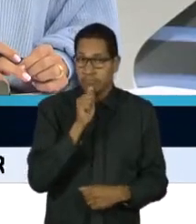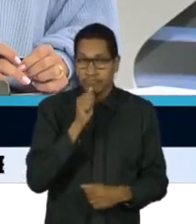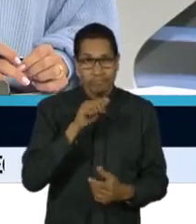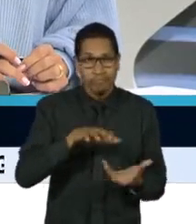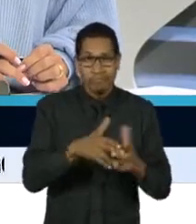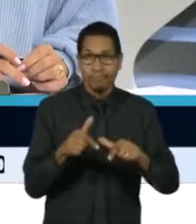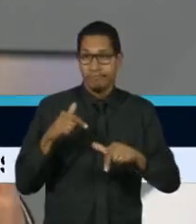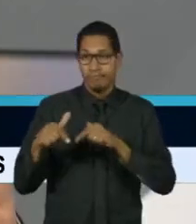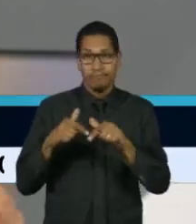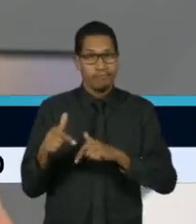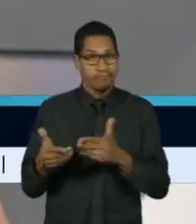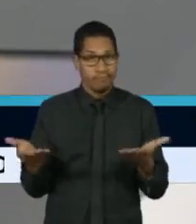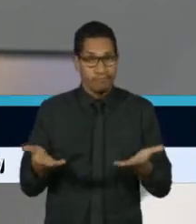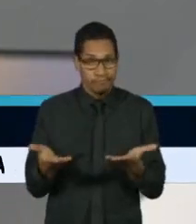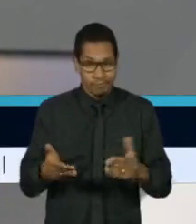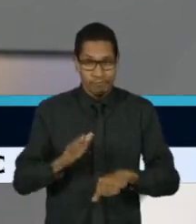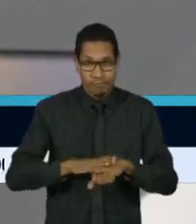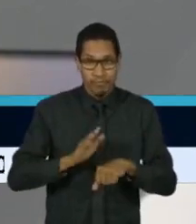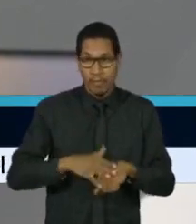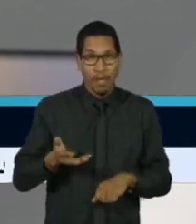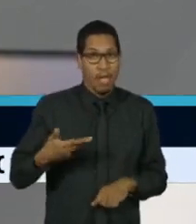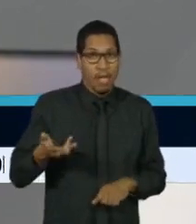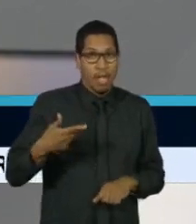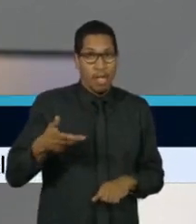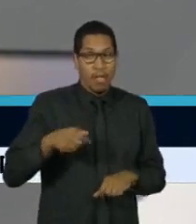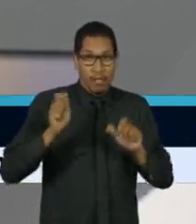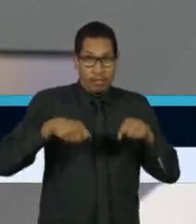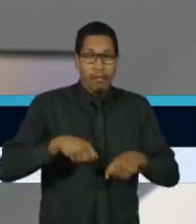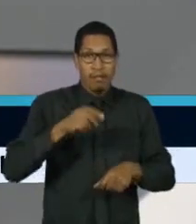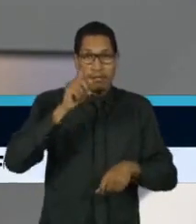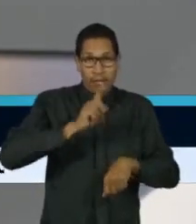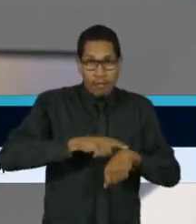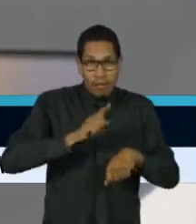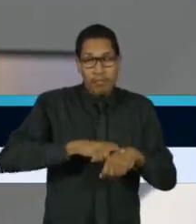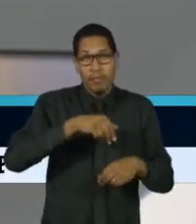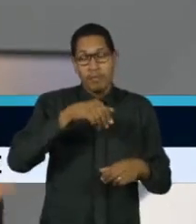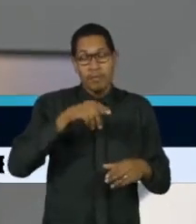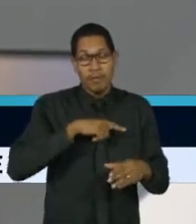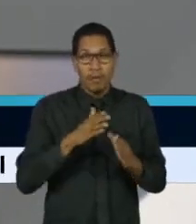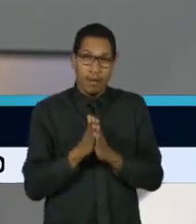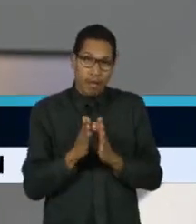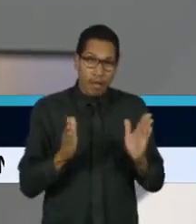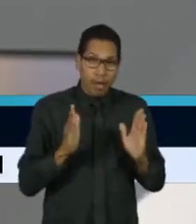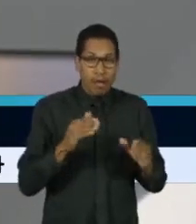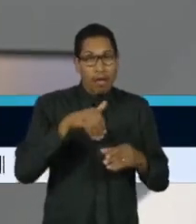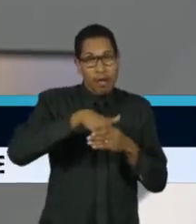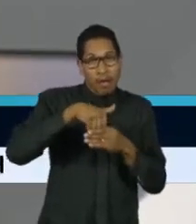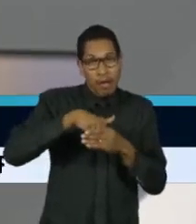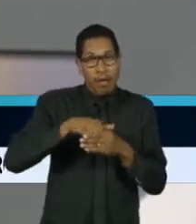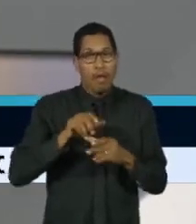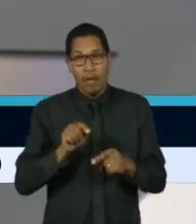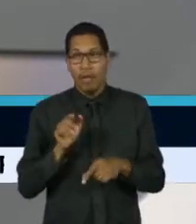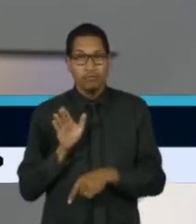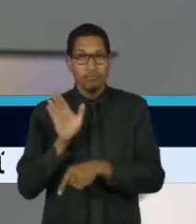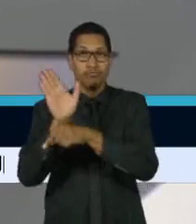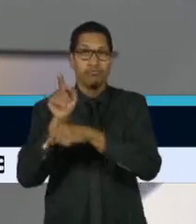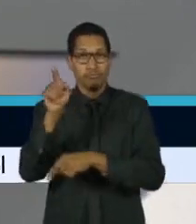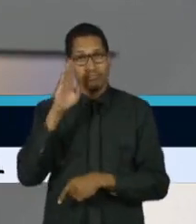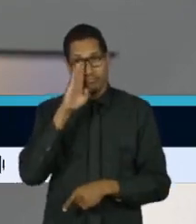e quer fazer isso de forma atabalhoada para caber nesse calendário eleitoral, para ajudar o presidente da República, para ele não ser pressionado. Por quê?